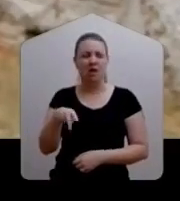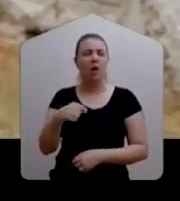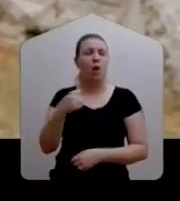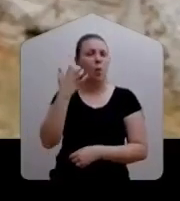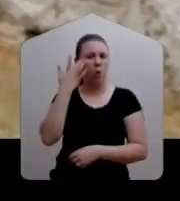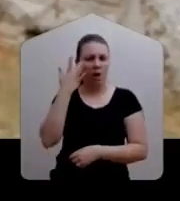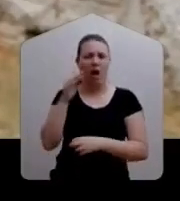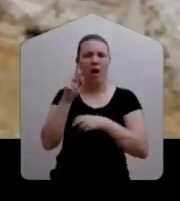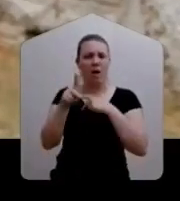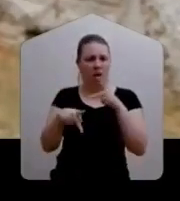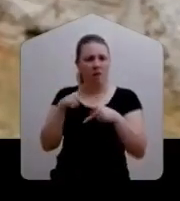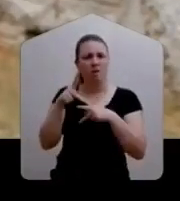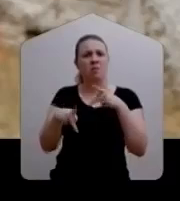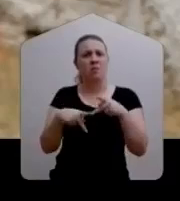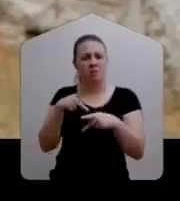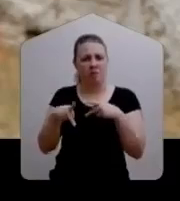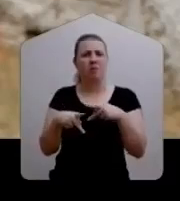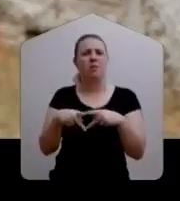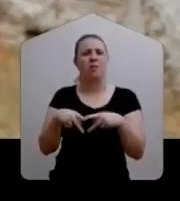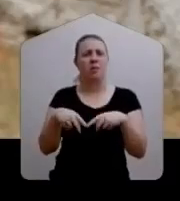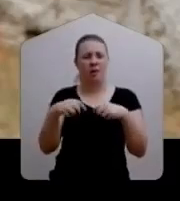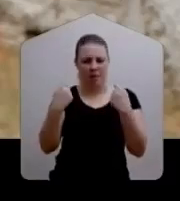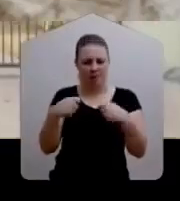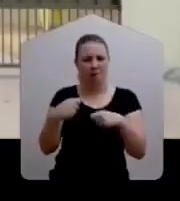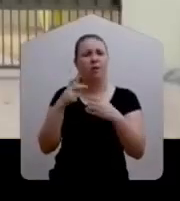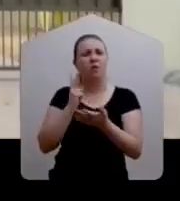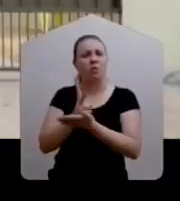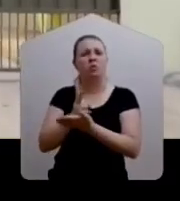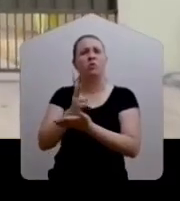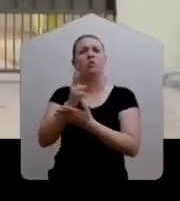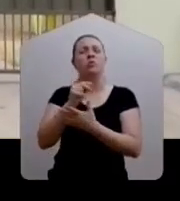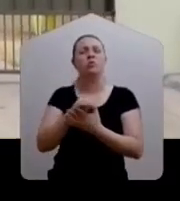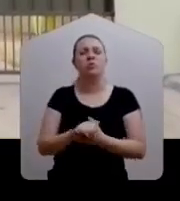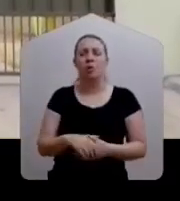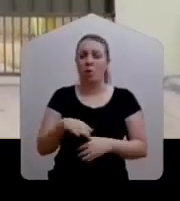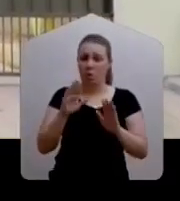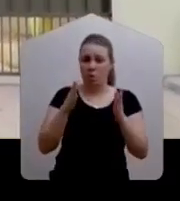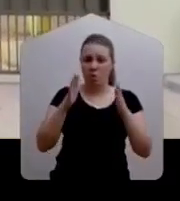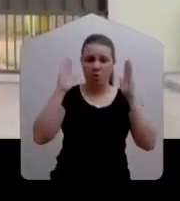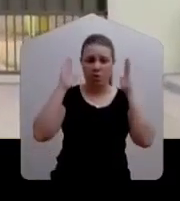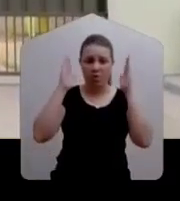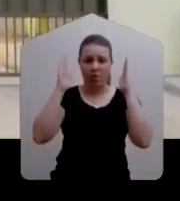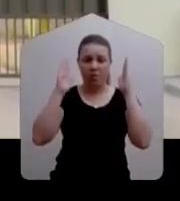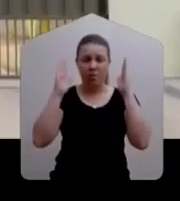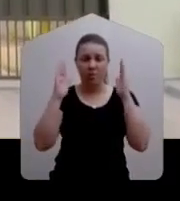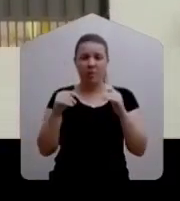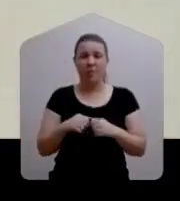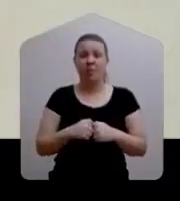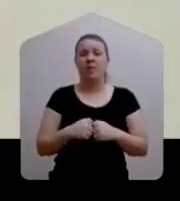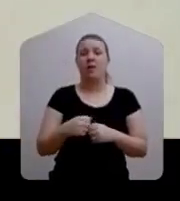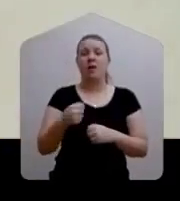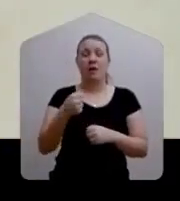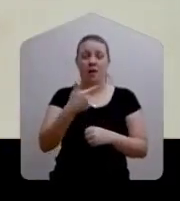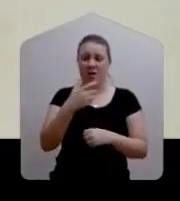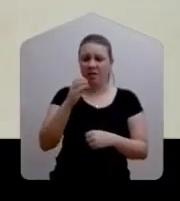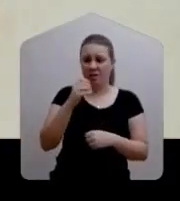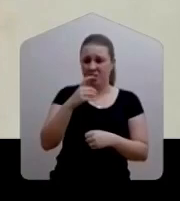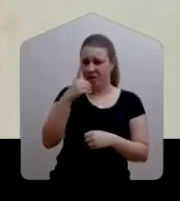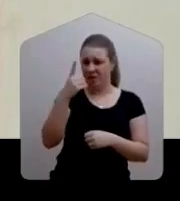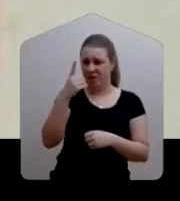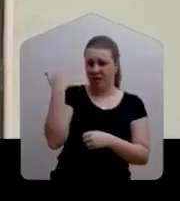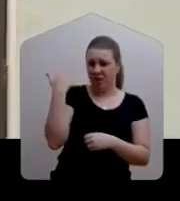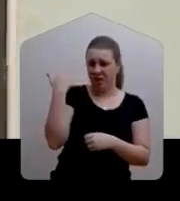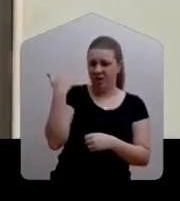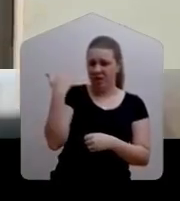Acho que a população até tem que fazer tudo para ver se ela continua. Agora, hoje, graças a Deus, do que eu estava agora 20